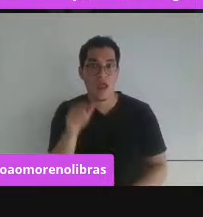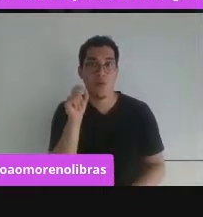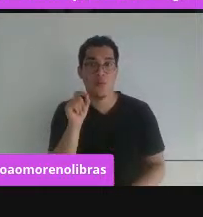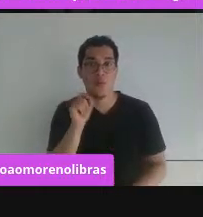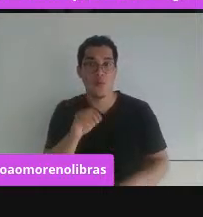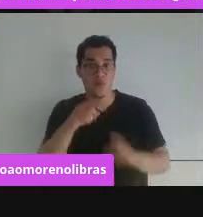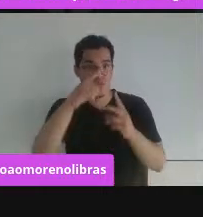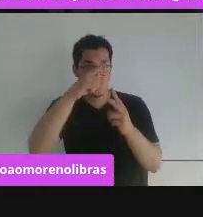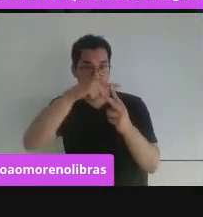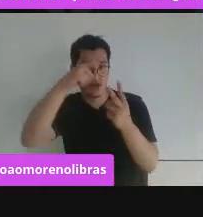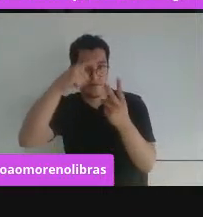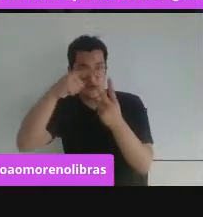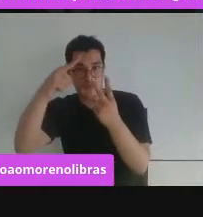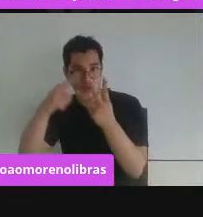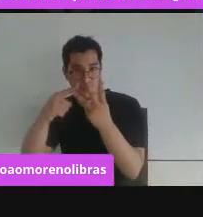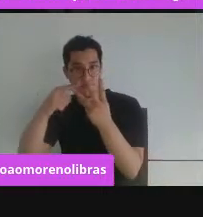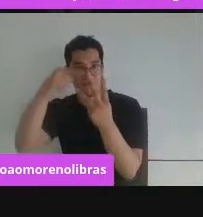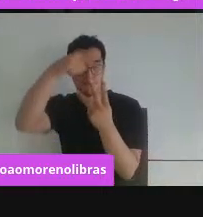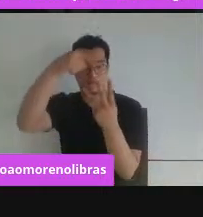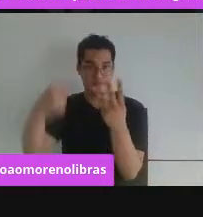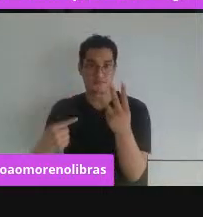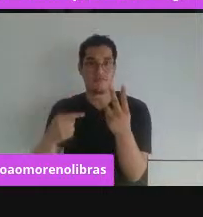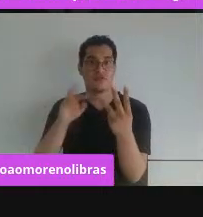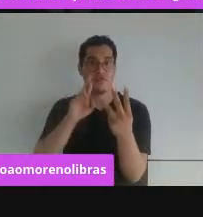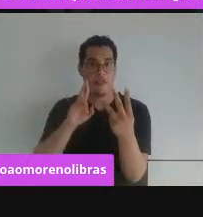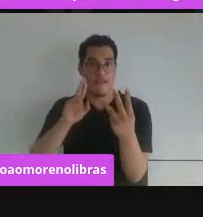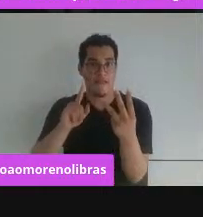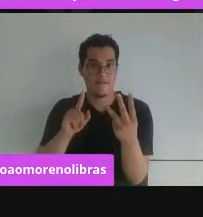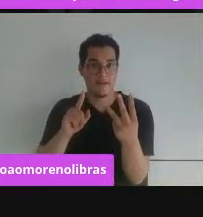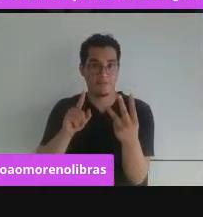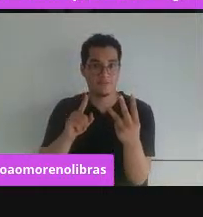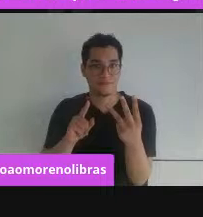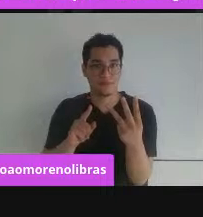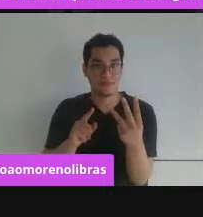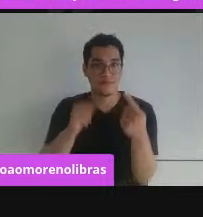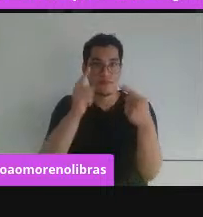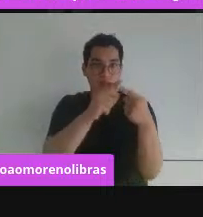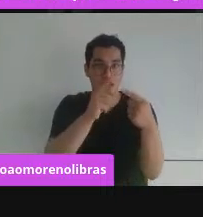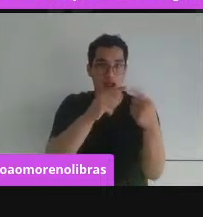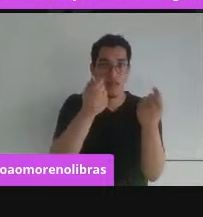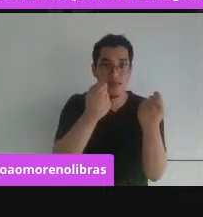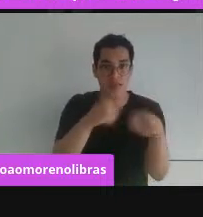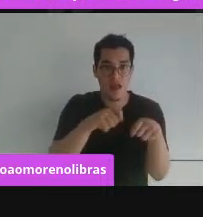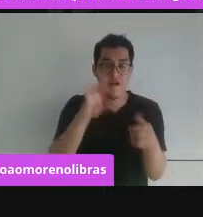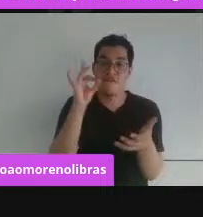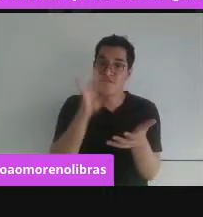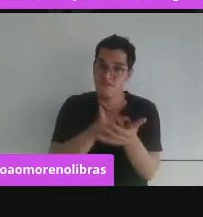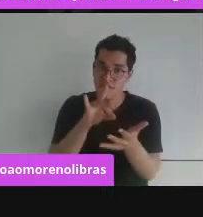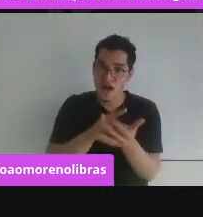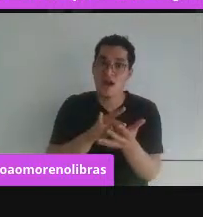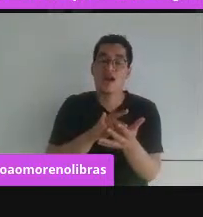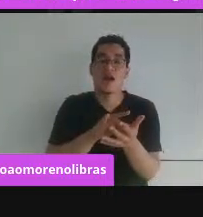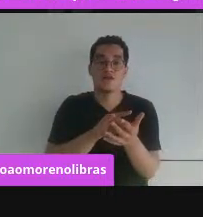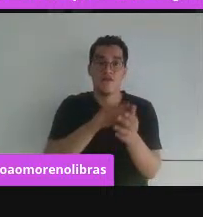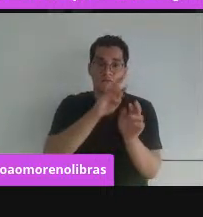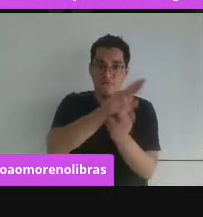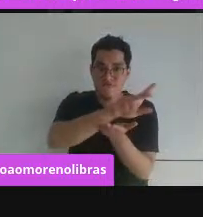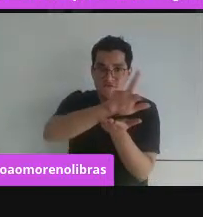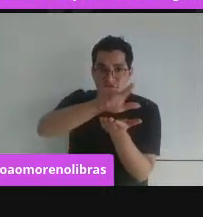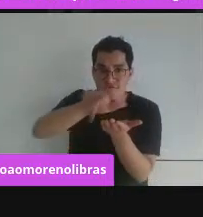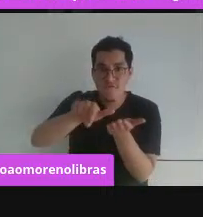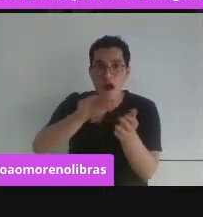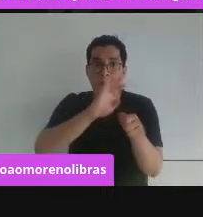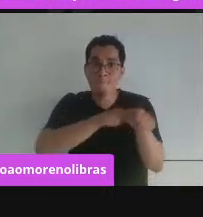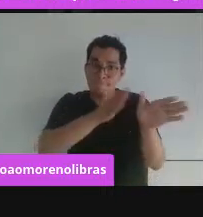O primeiro tipo é marcado por um aumento de tensão, podendo se materializar em diferentes etapas. Entre elas, destaco